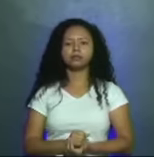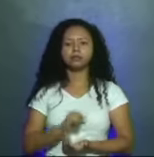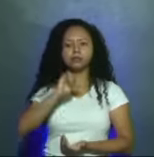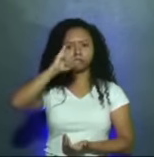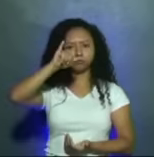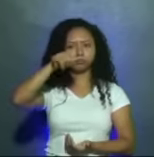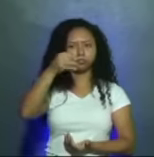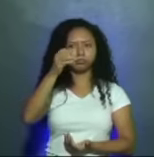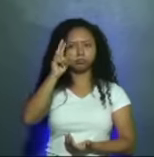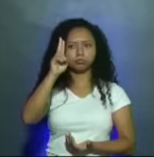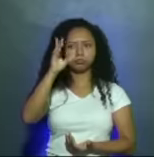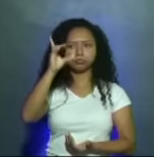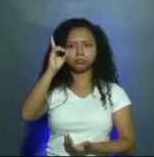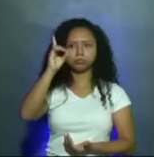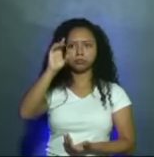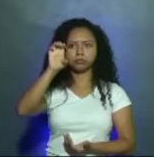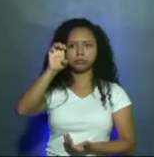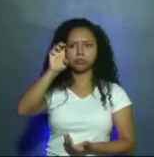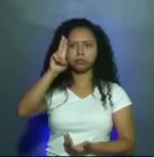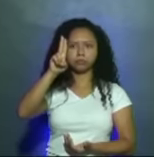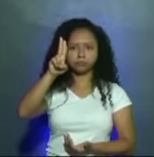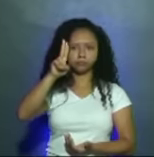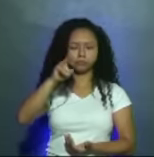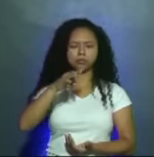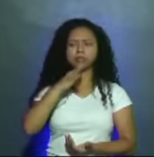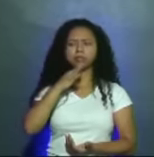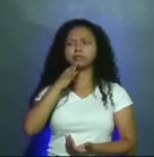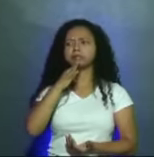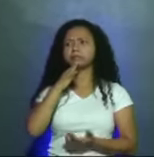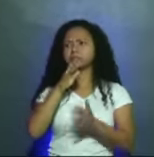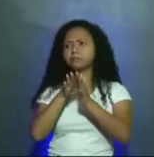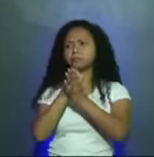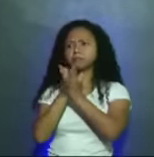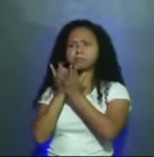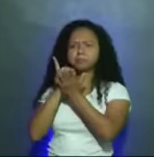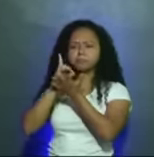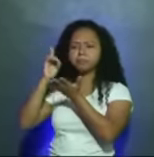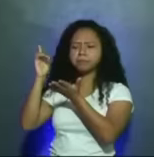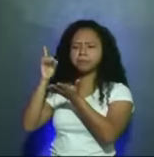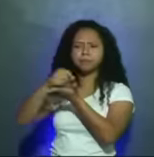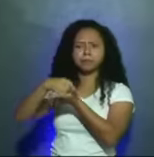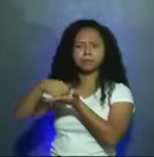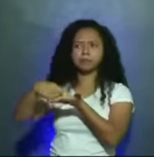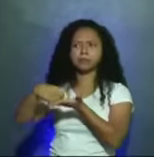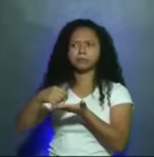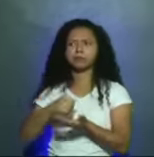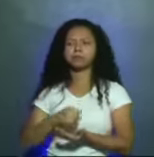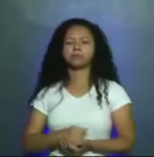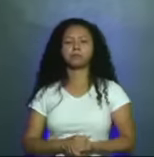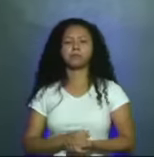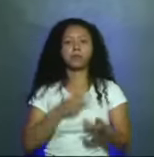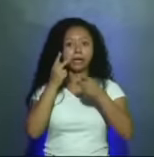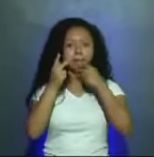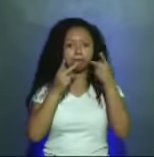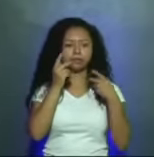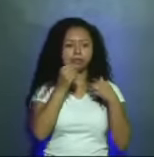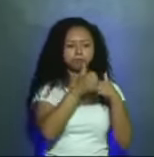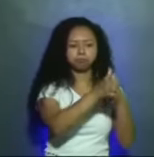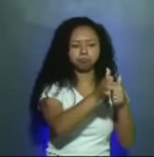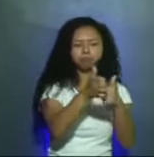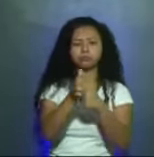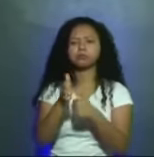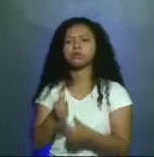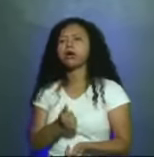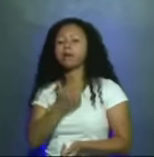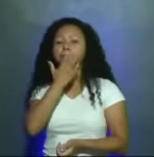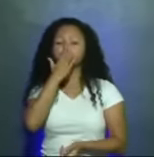sabia, conhecia tão bem a Bíblia. Ele falava assim: aquela profecia, né, de lá de Isaías,